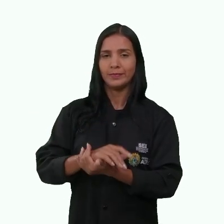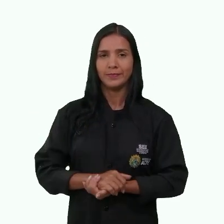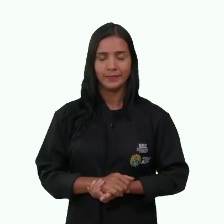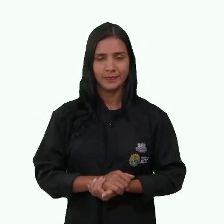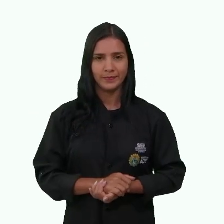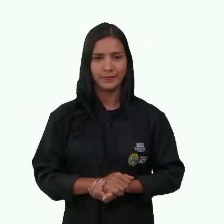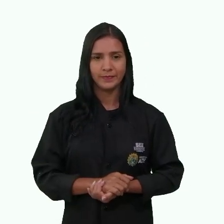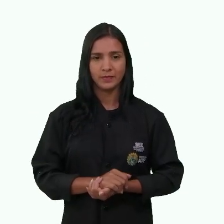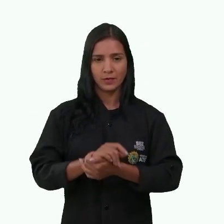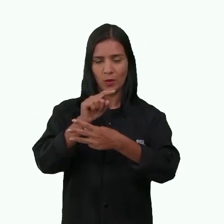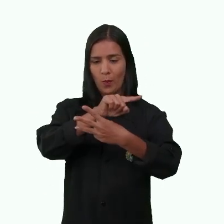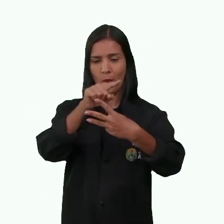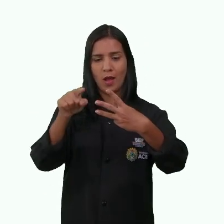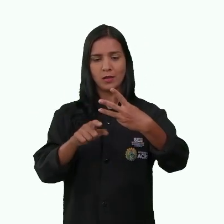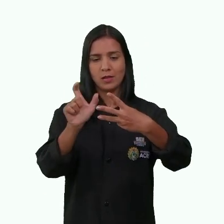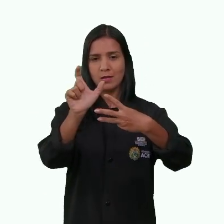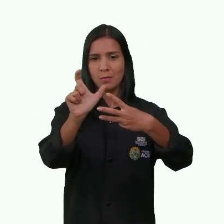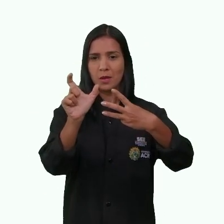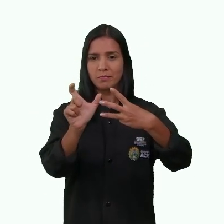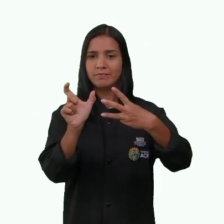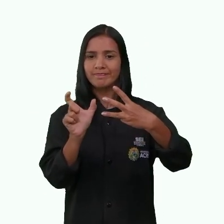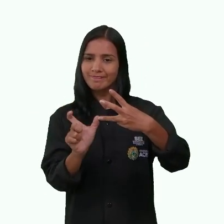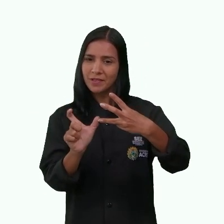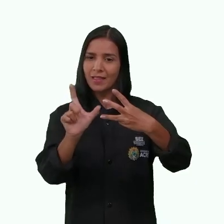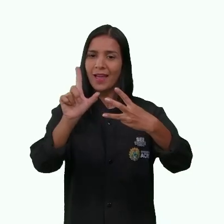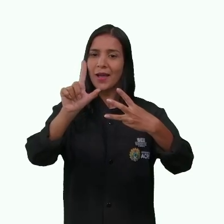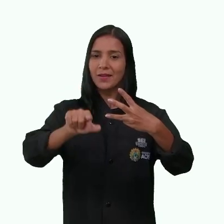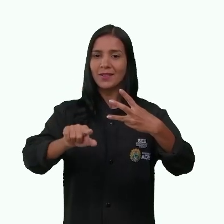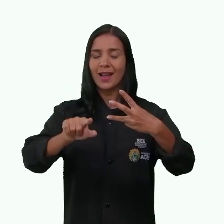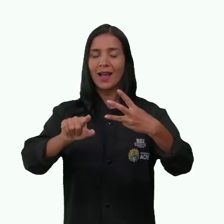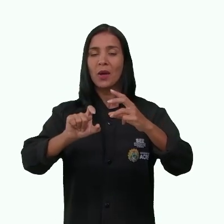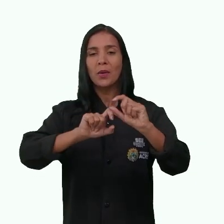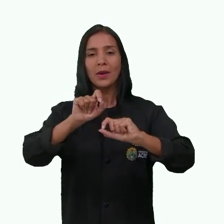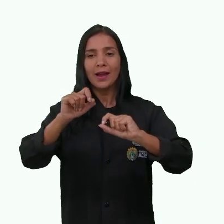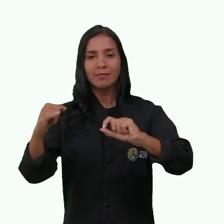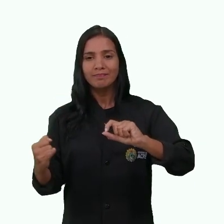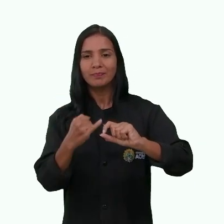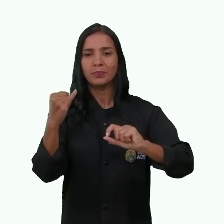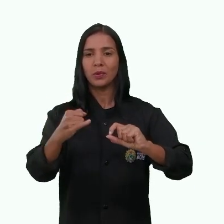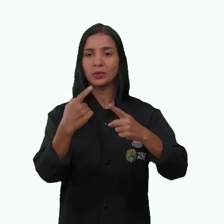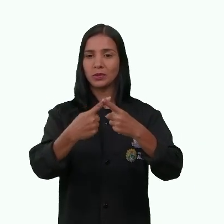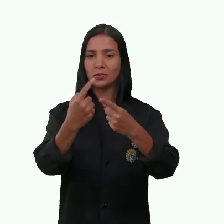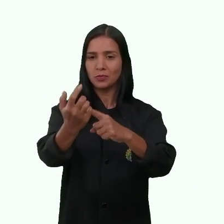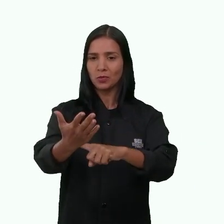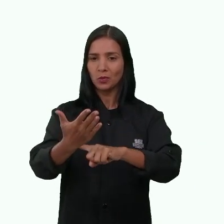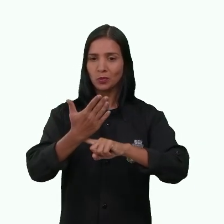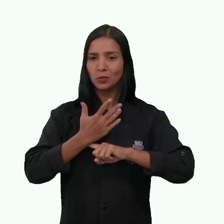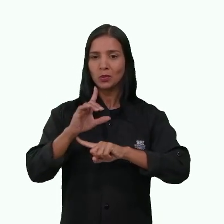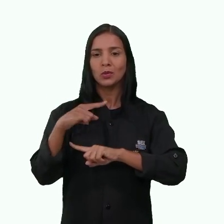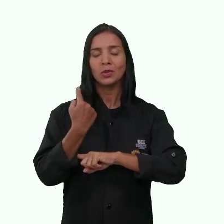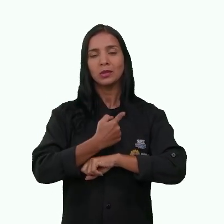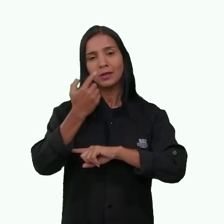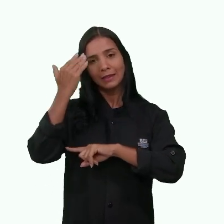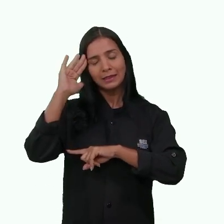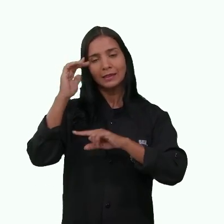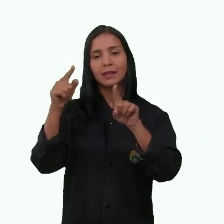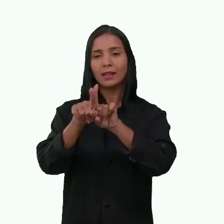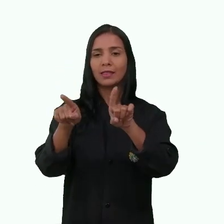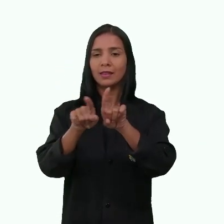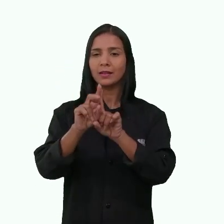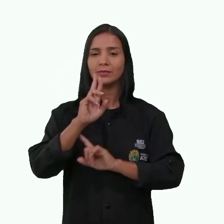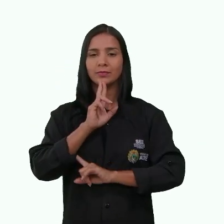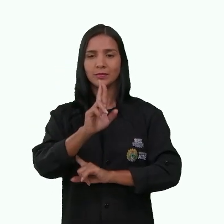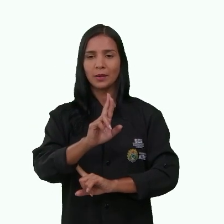3 palavras-chave, elas vão nos ajudar a compreender e a responder essa pergunta: o que